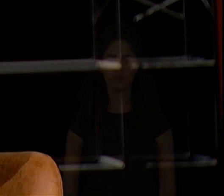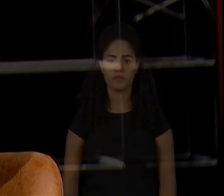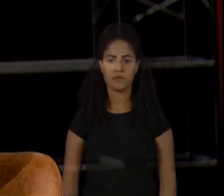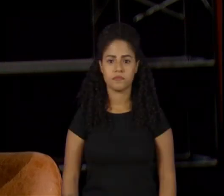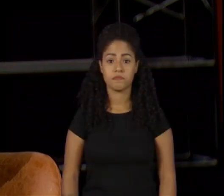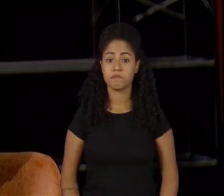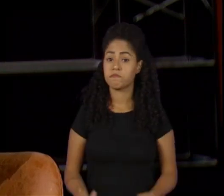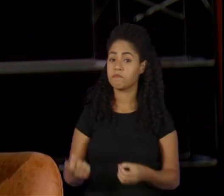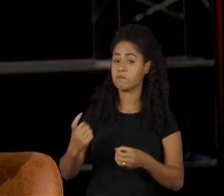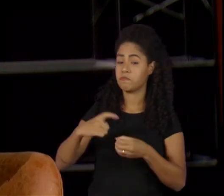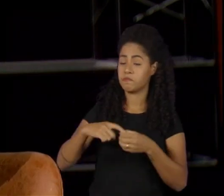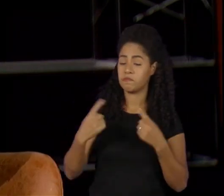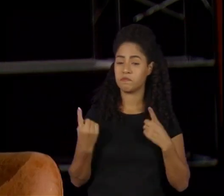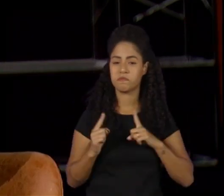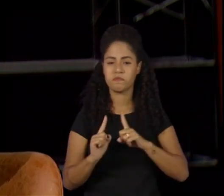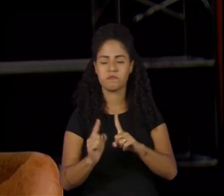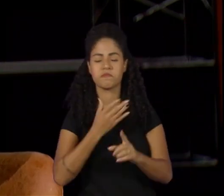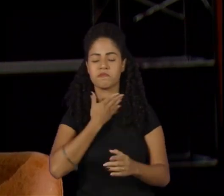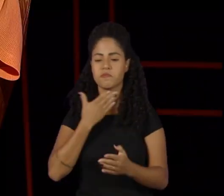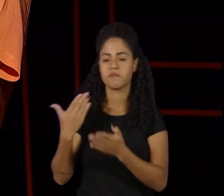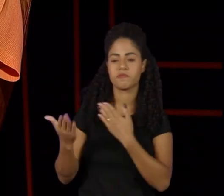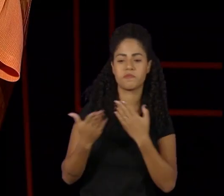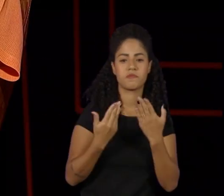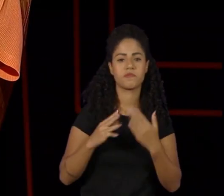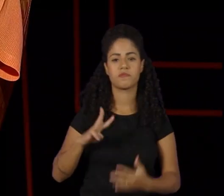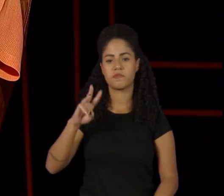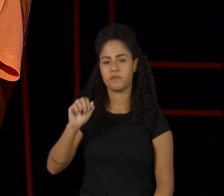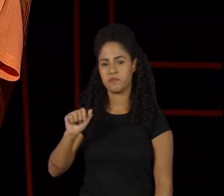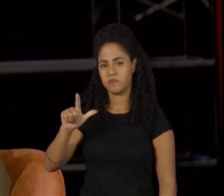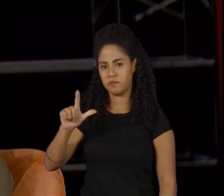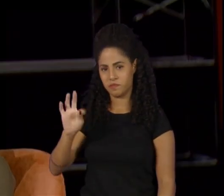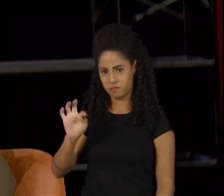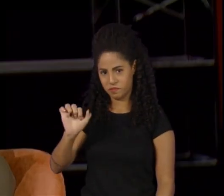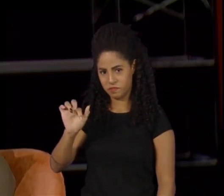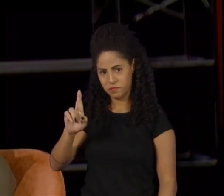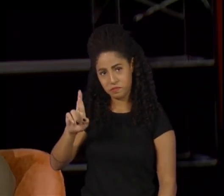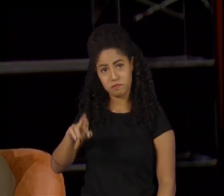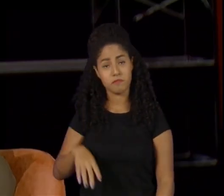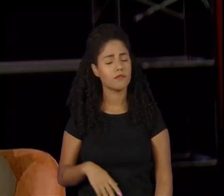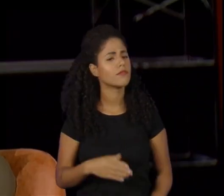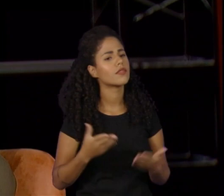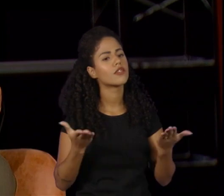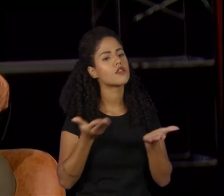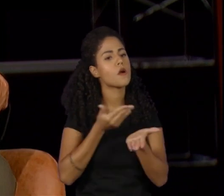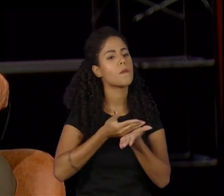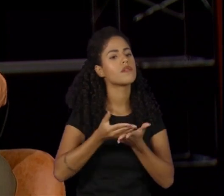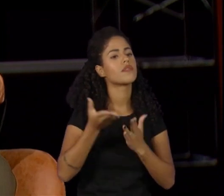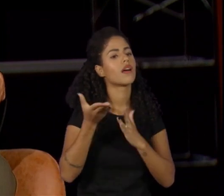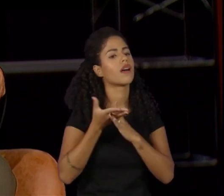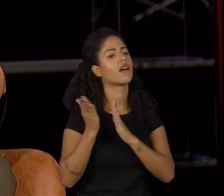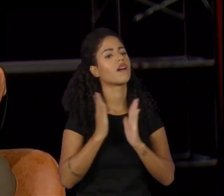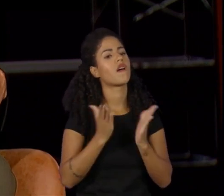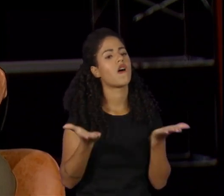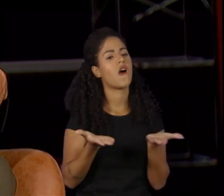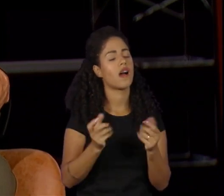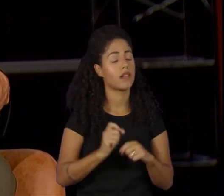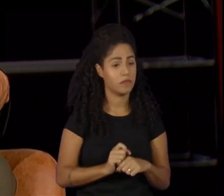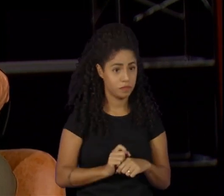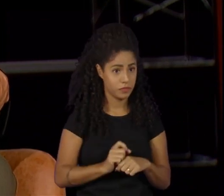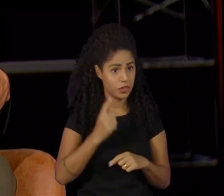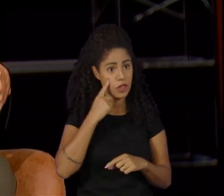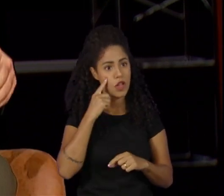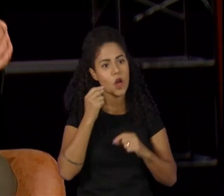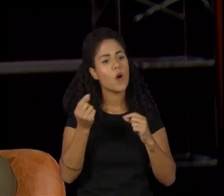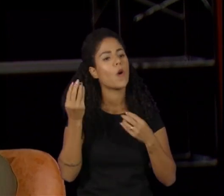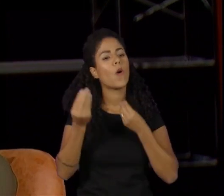Estamos de volta para o nosso bate-papo com o Walter Breda. Breda, para abrir esse bloco, olha só o recado que a gente tem de um parceiro